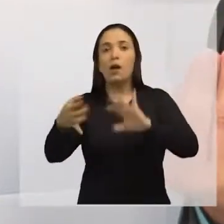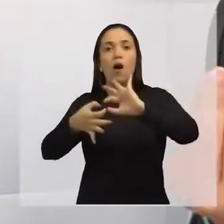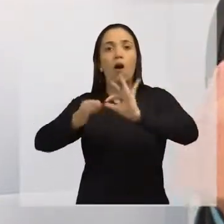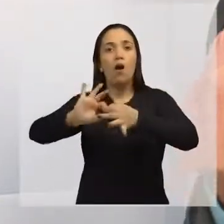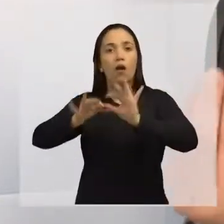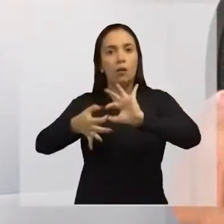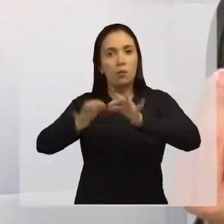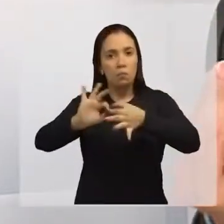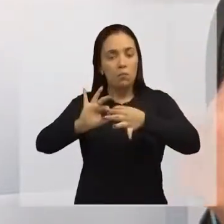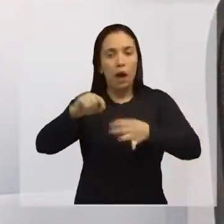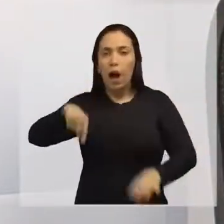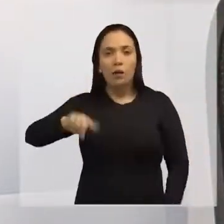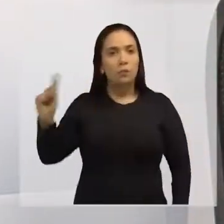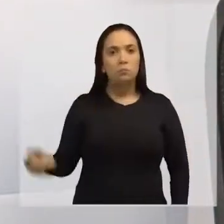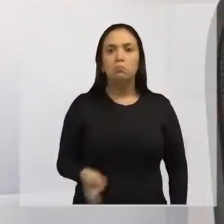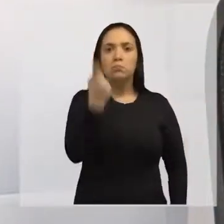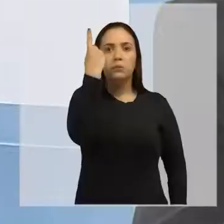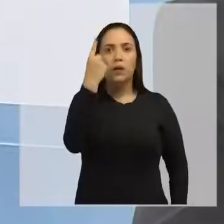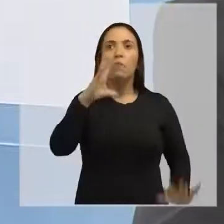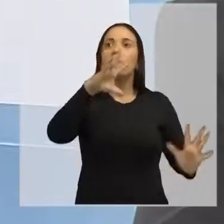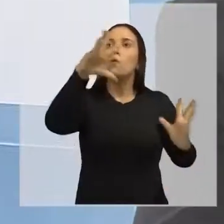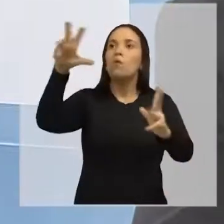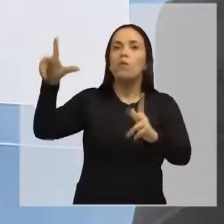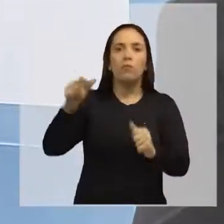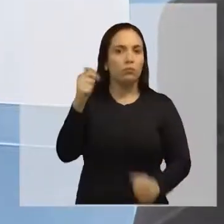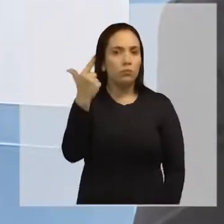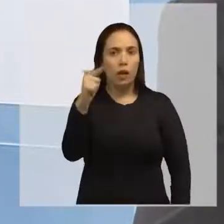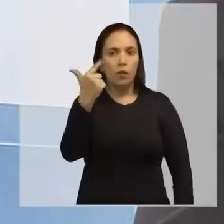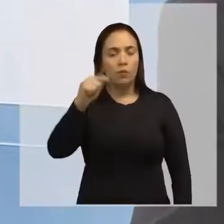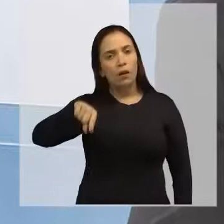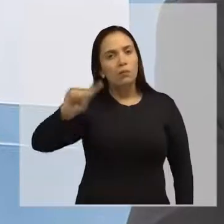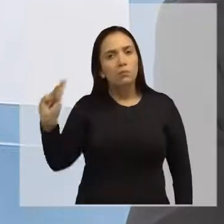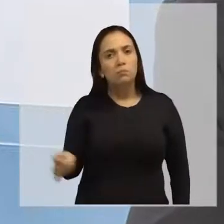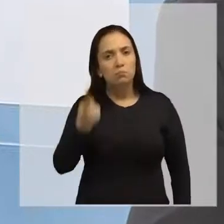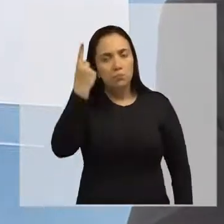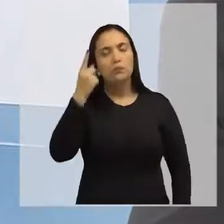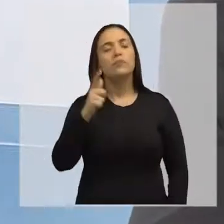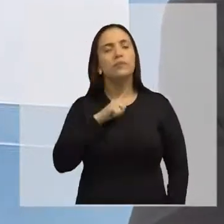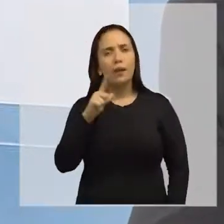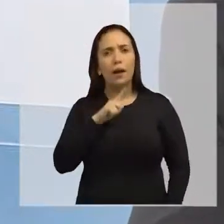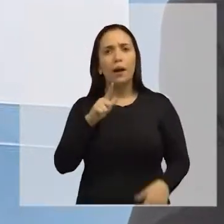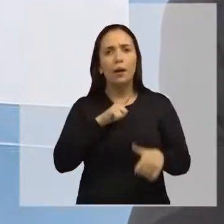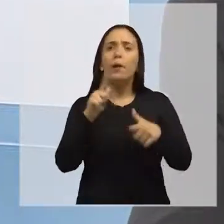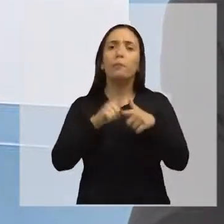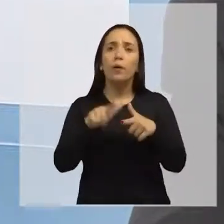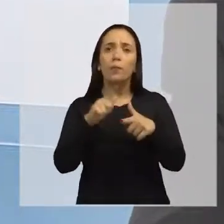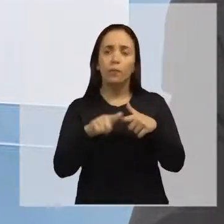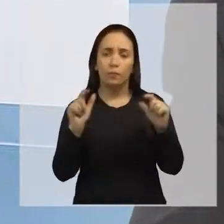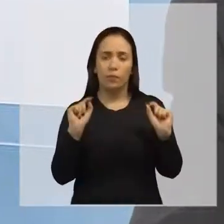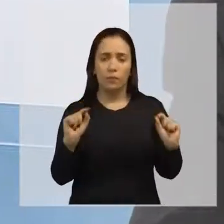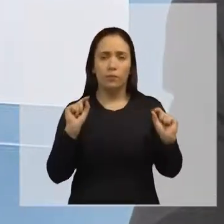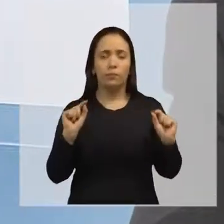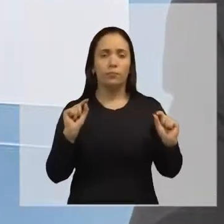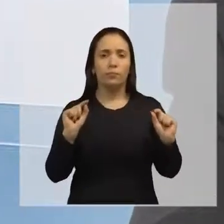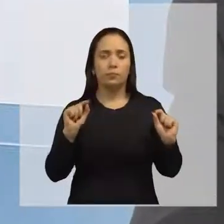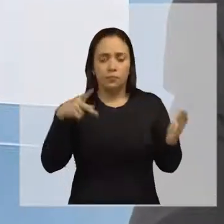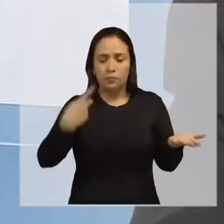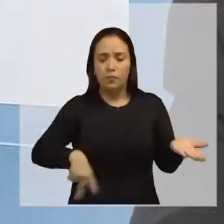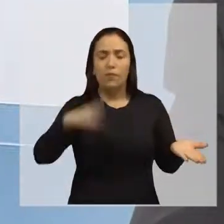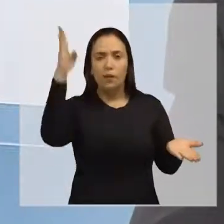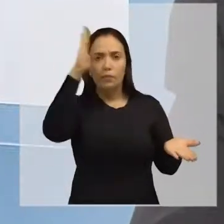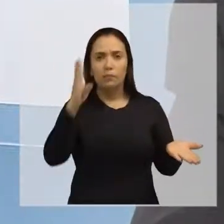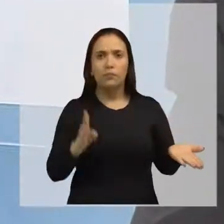justamente teve 2014, 2016. O que a gente já tinha um problema, a gente já tem esse problema de achar que nós